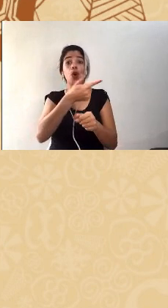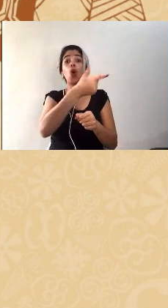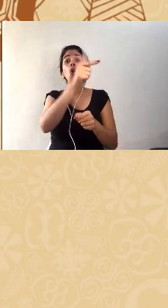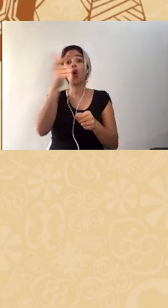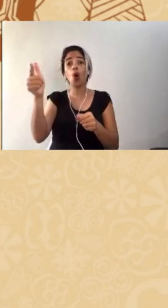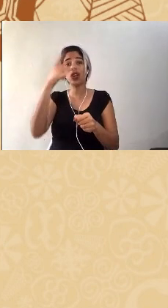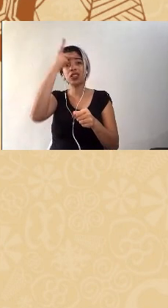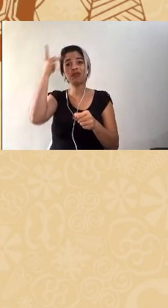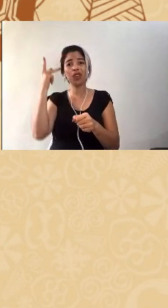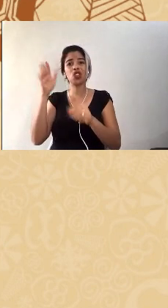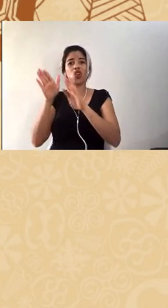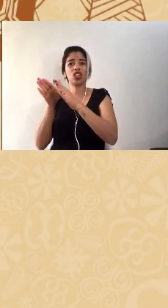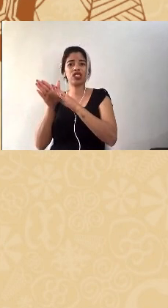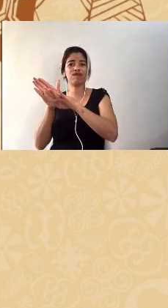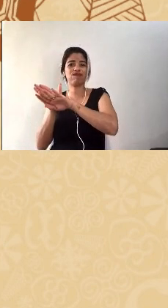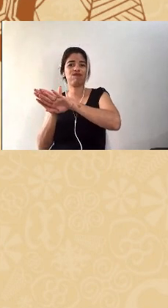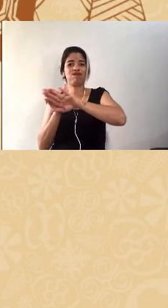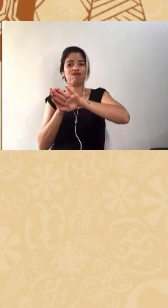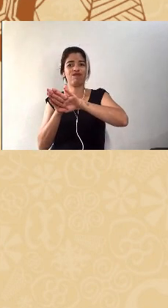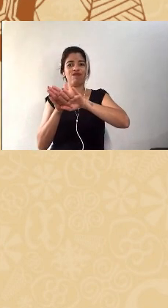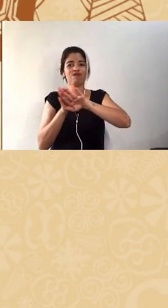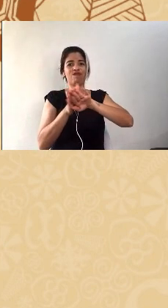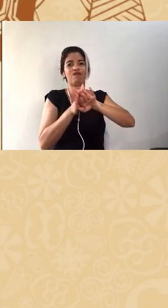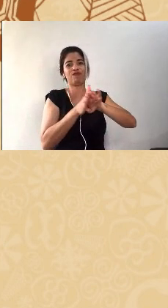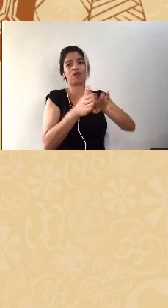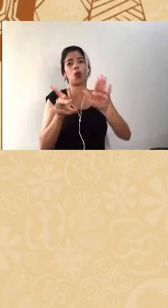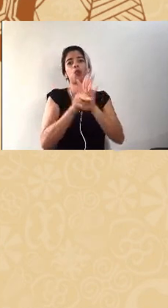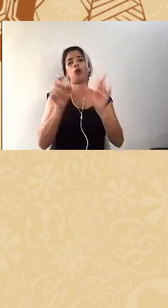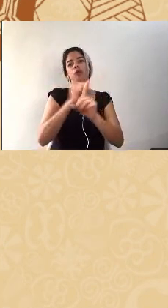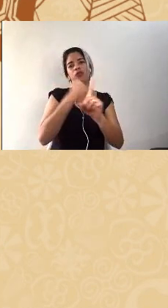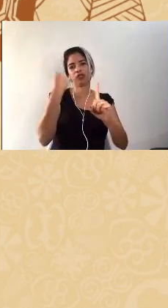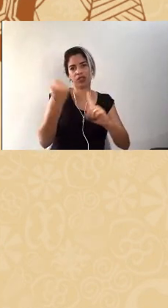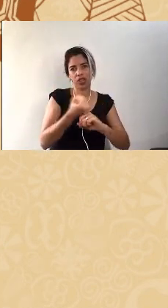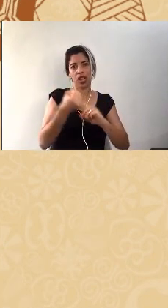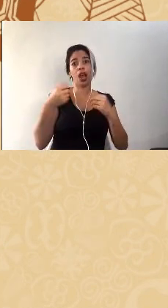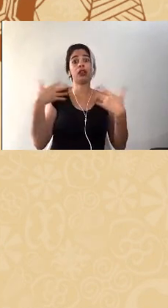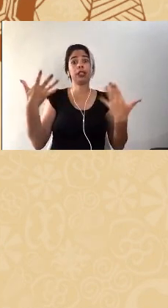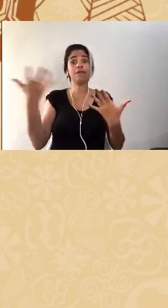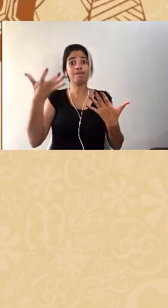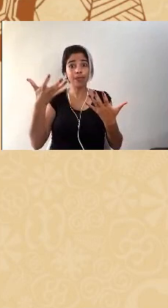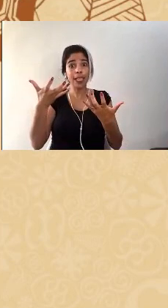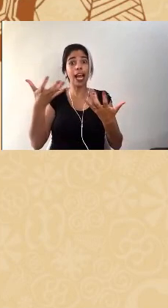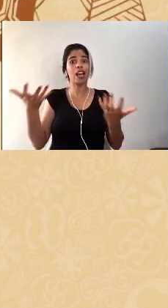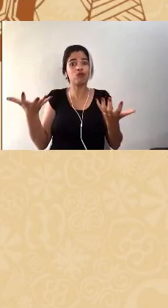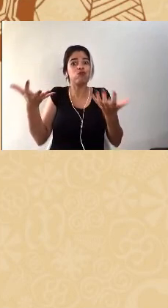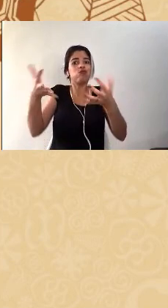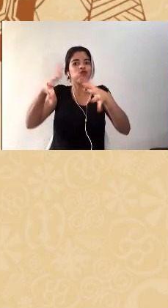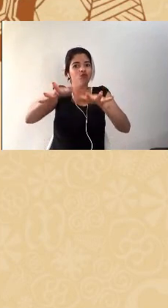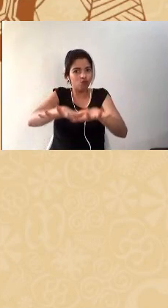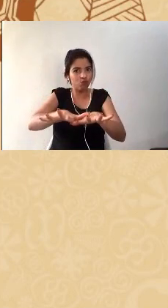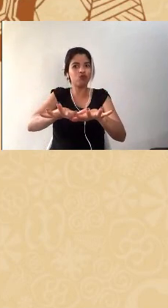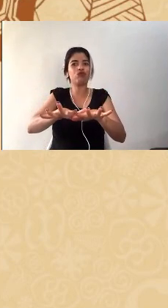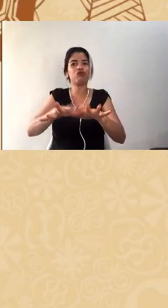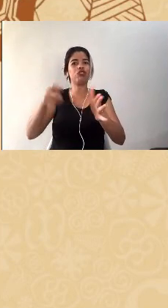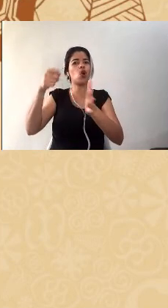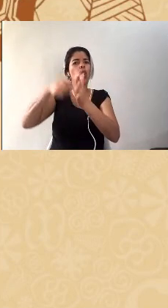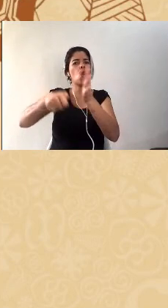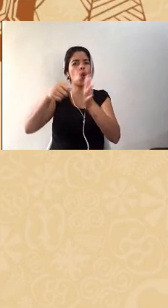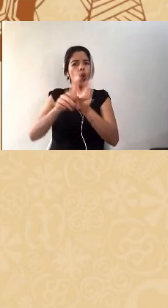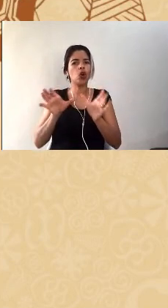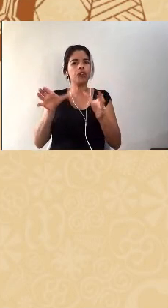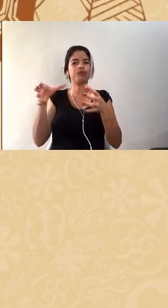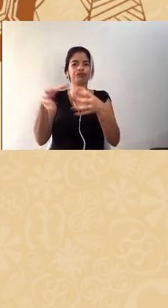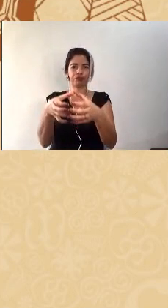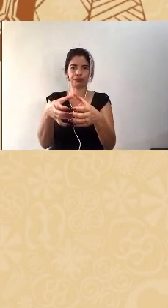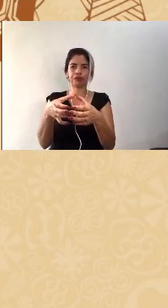sociedade. Você vê que é um movimento que, de fato, convoca para integrar, né, para integrar a luta. Tem outros